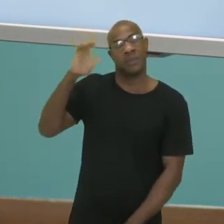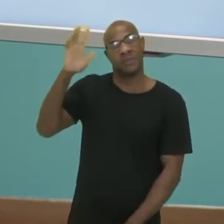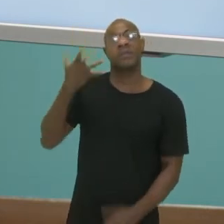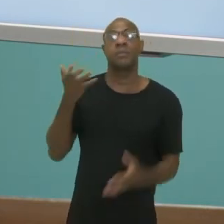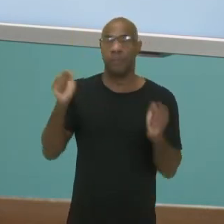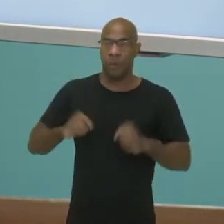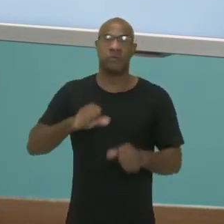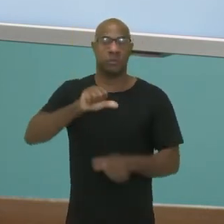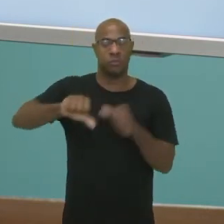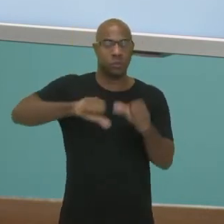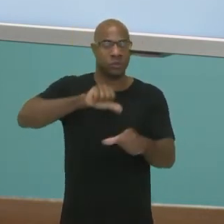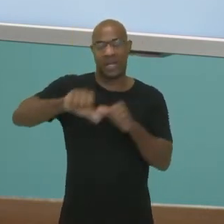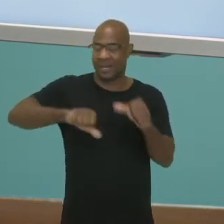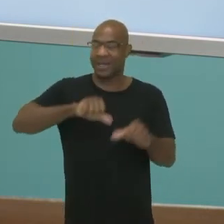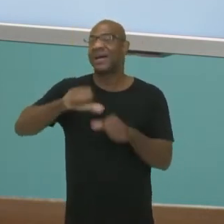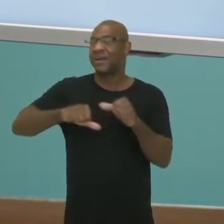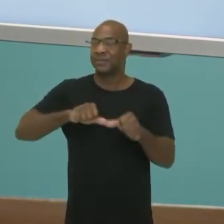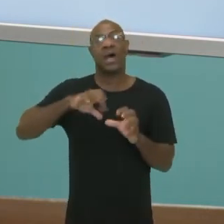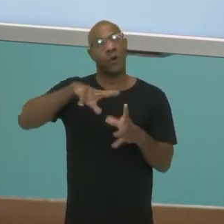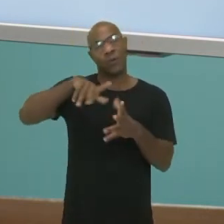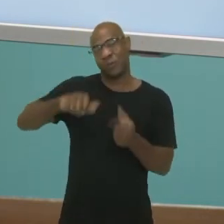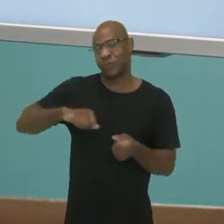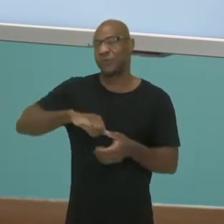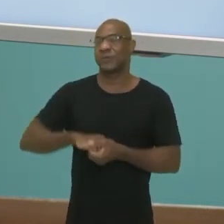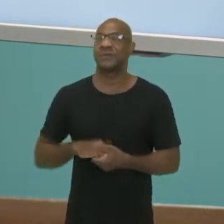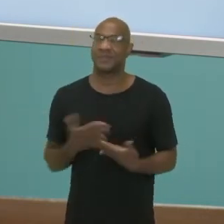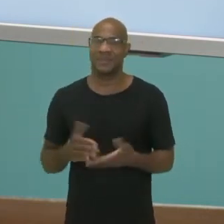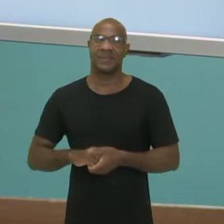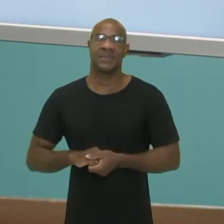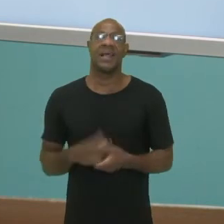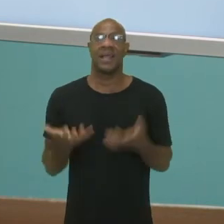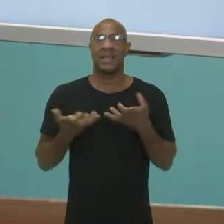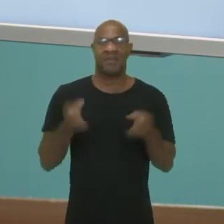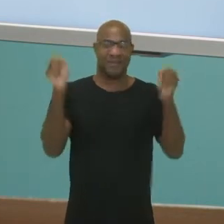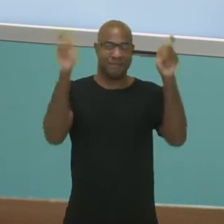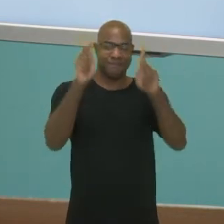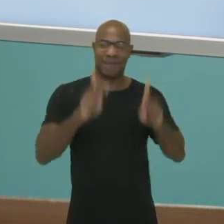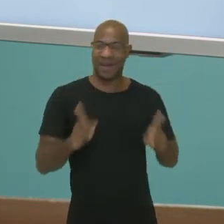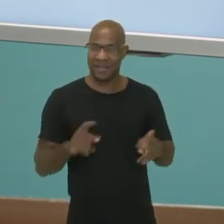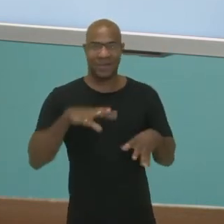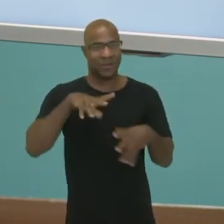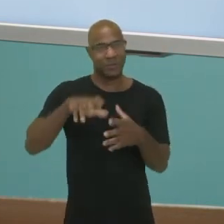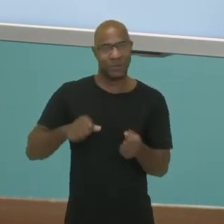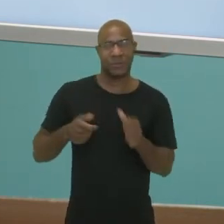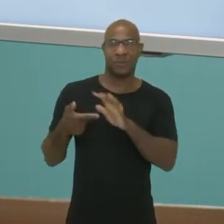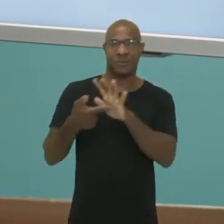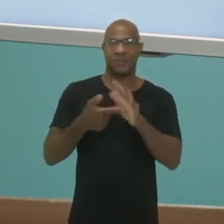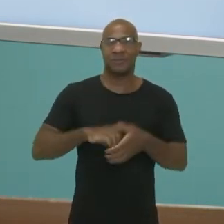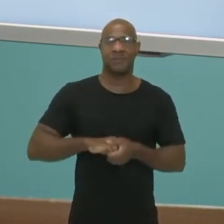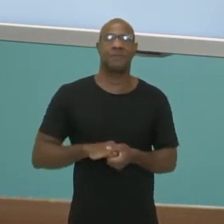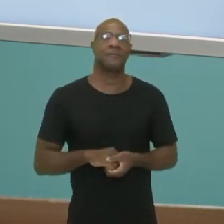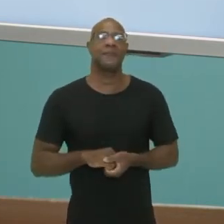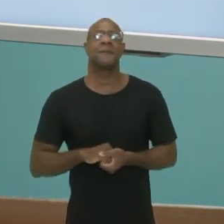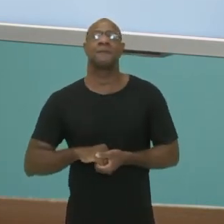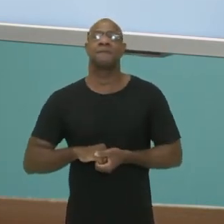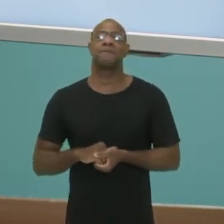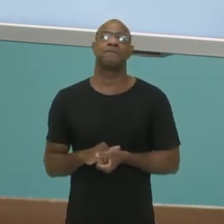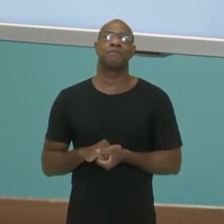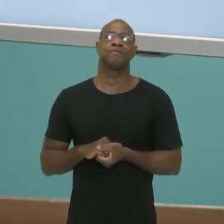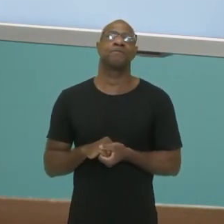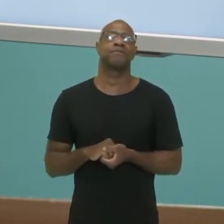forma? Fazendo o mundo mais pacífico, para que quando diz lá não se peleiem, né? Vou ser tradutora da